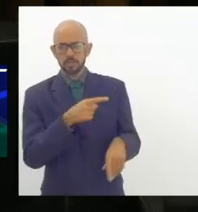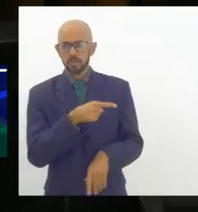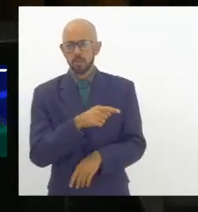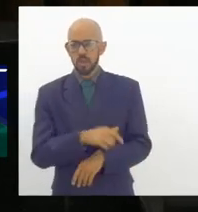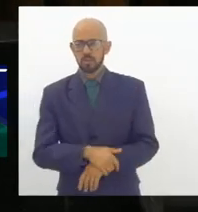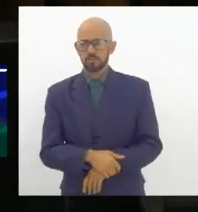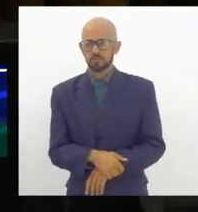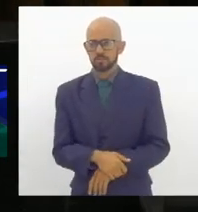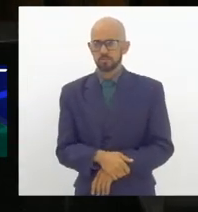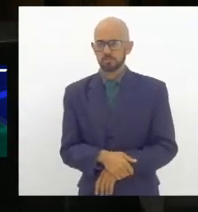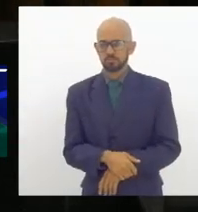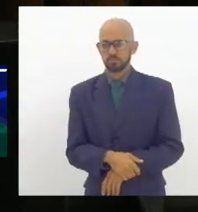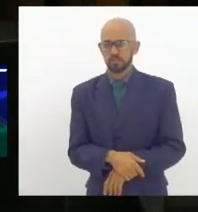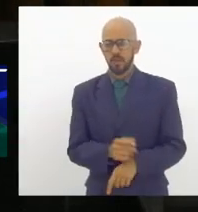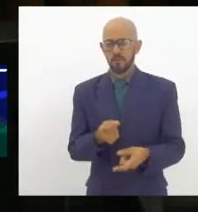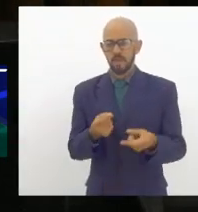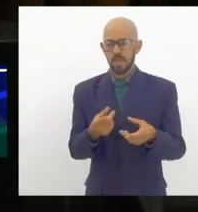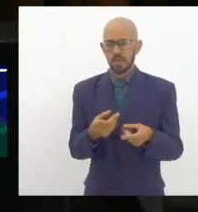lá traficante